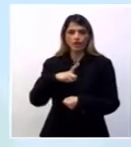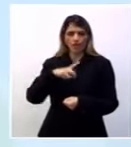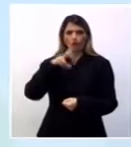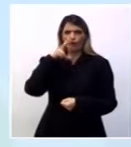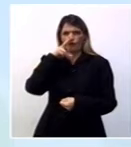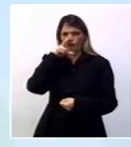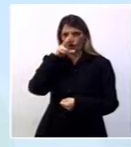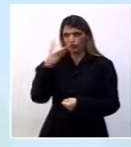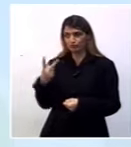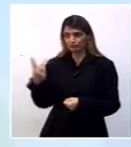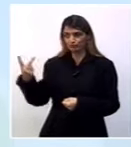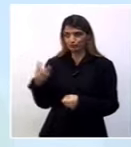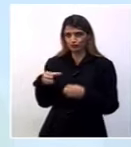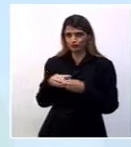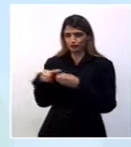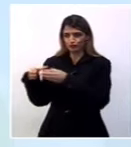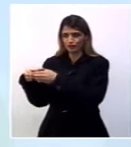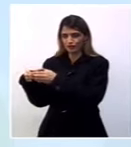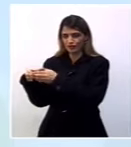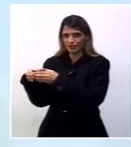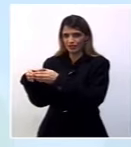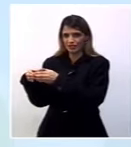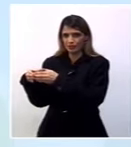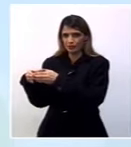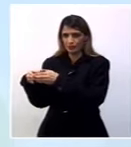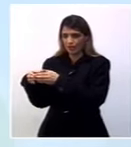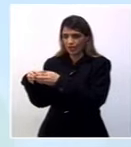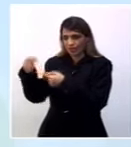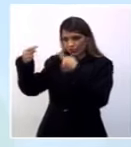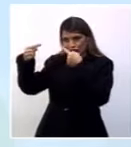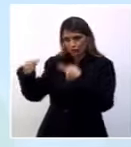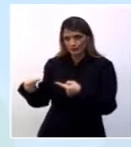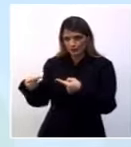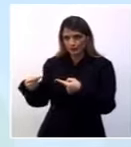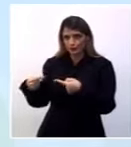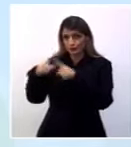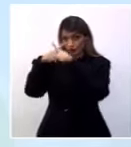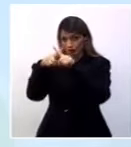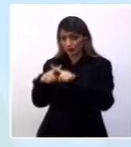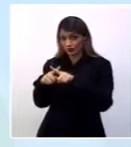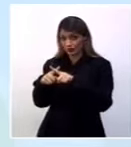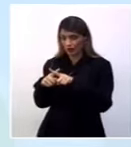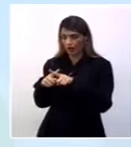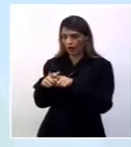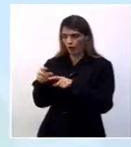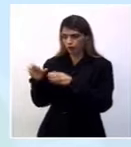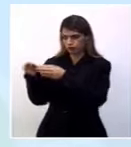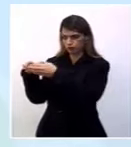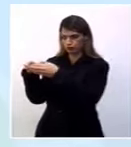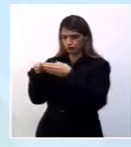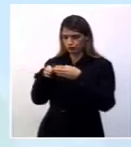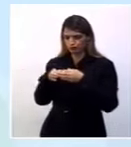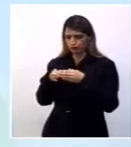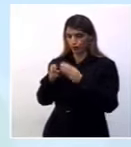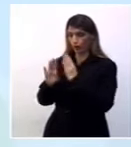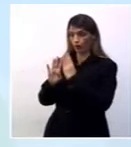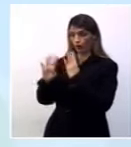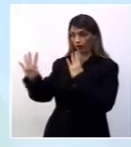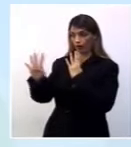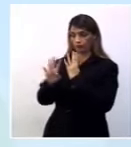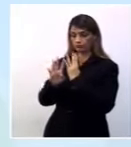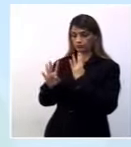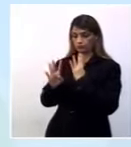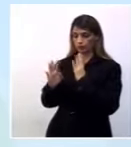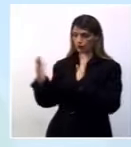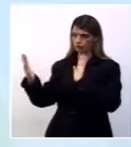quando duas equipes fazem uma disputa entre si. Os competidores ficam em linha reta, uma equipe de frente